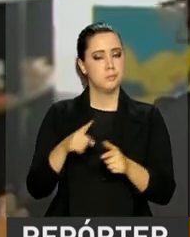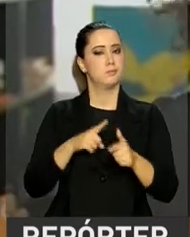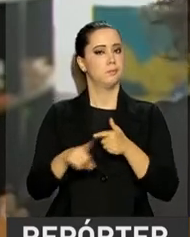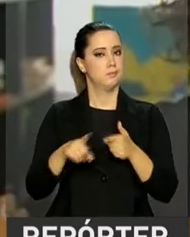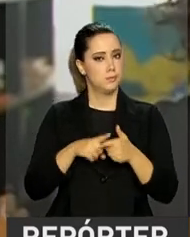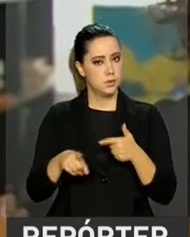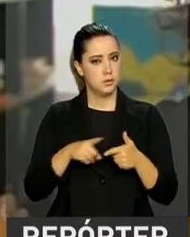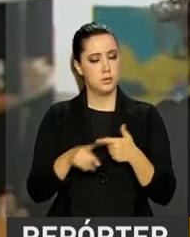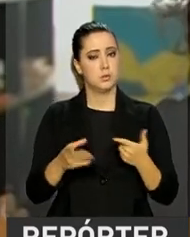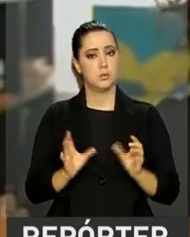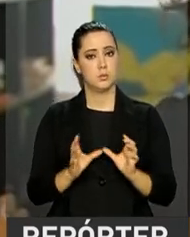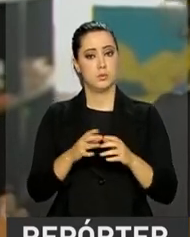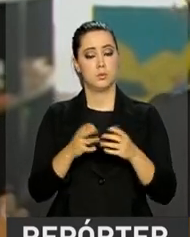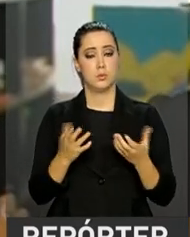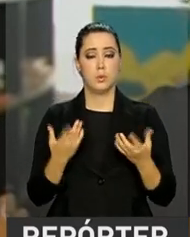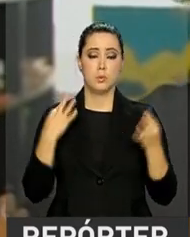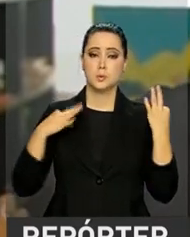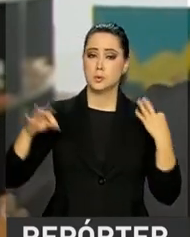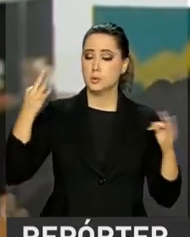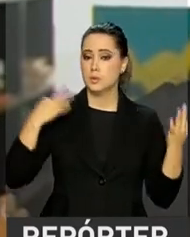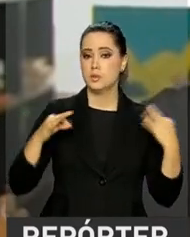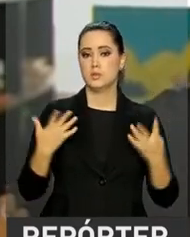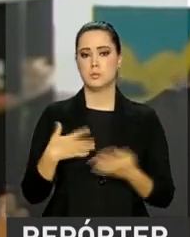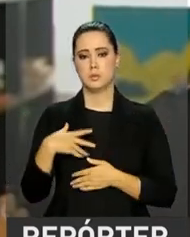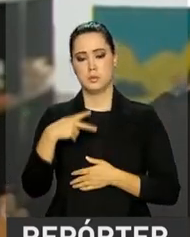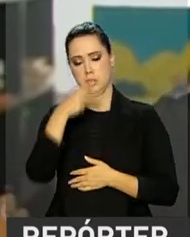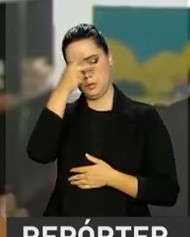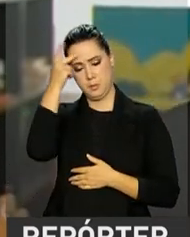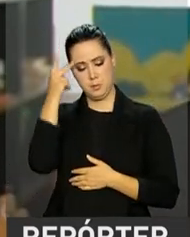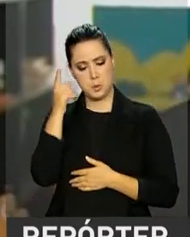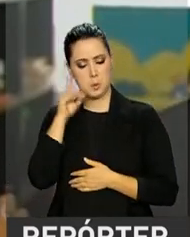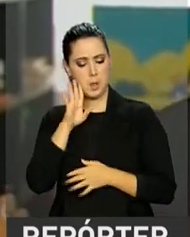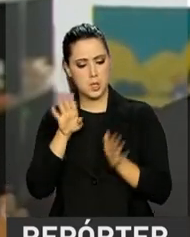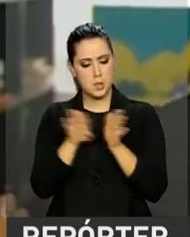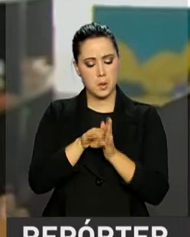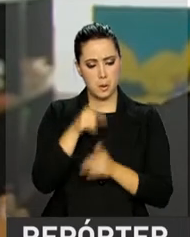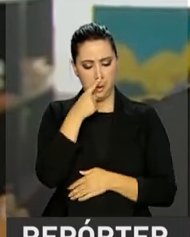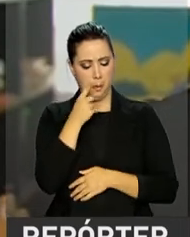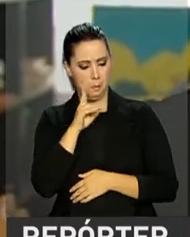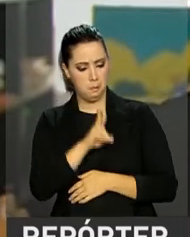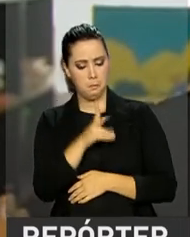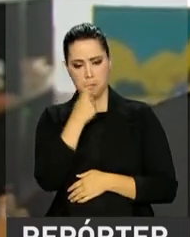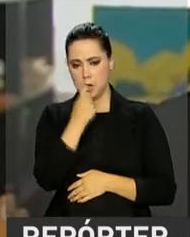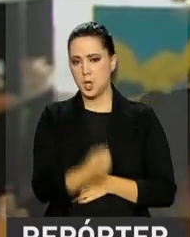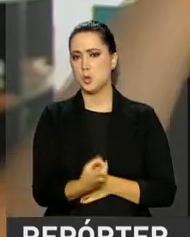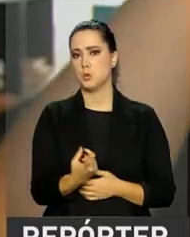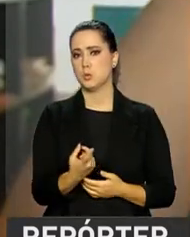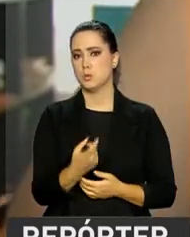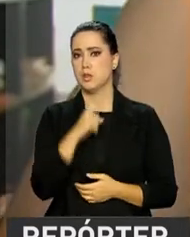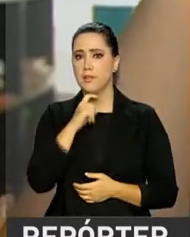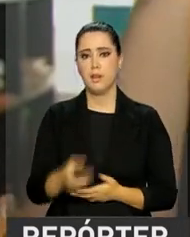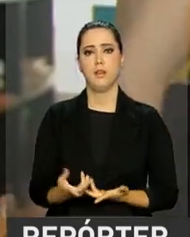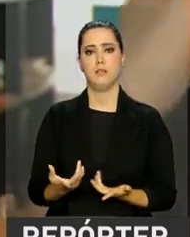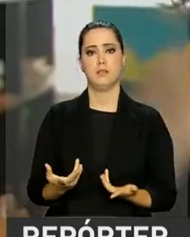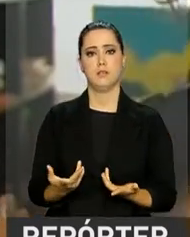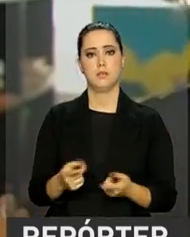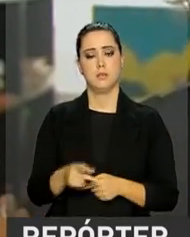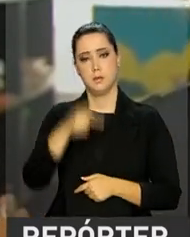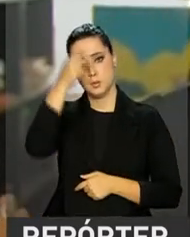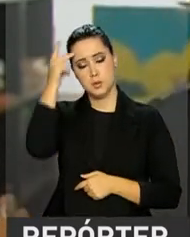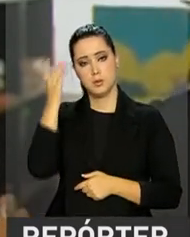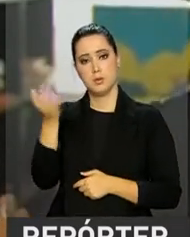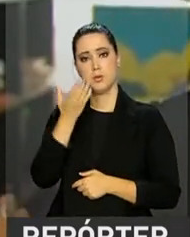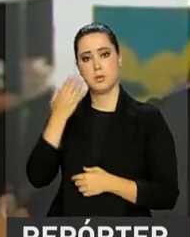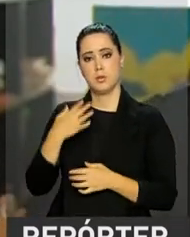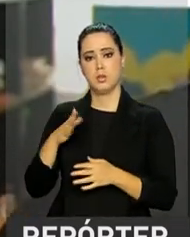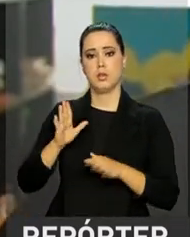impacto no setor do turismo. Então, quem é que quer chegar numa praia e encontrar lixo? Quem é que quer tá